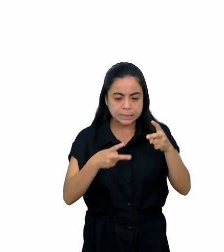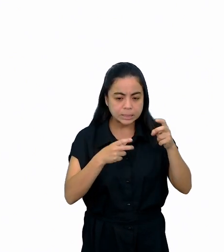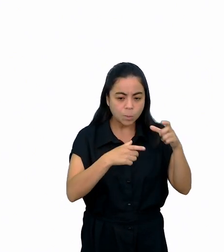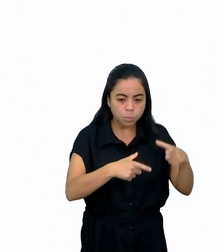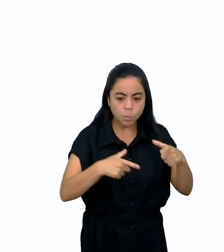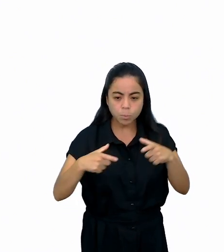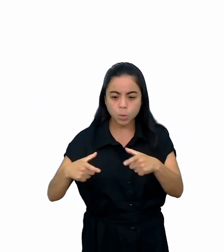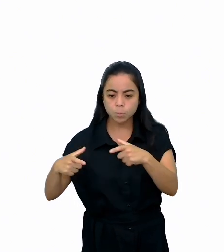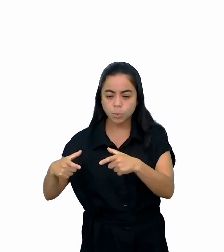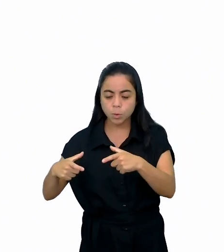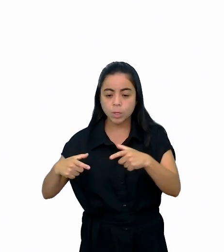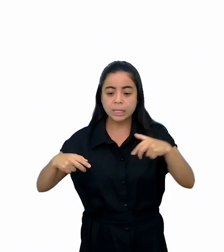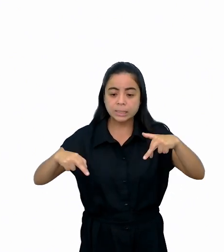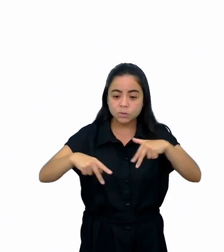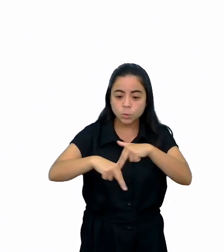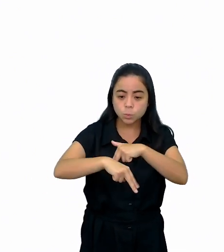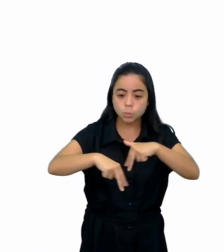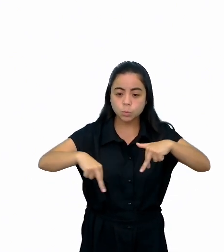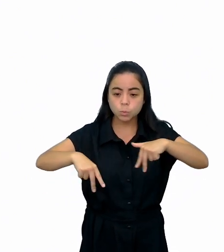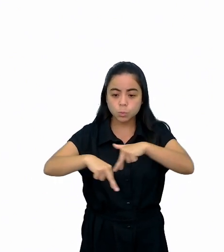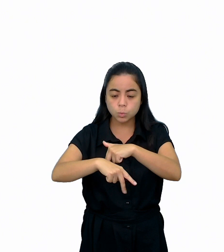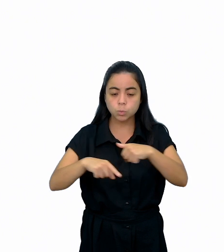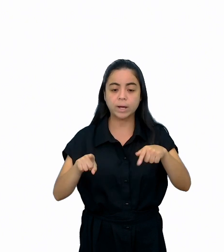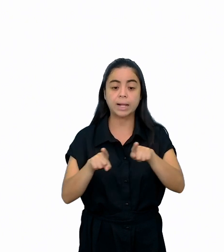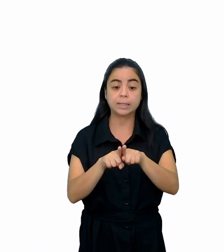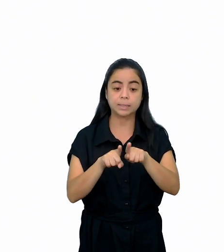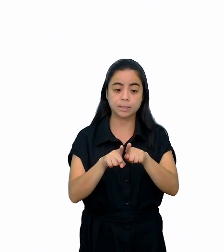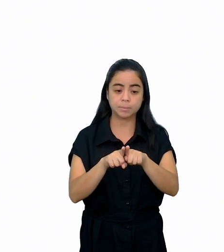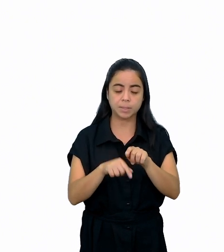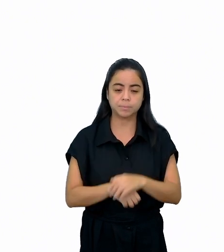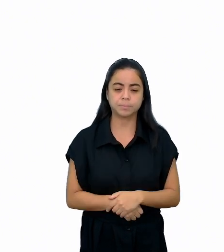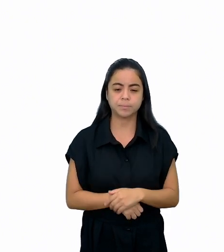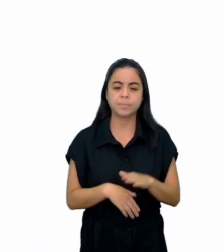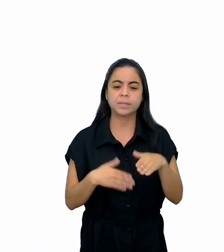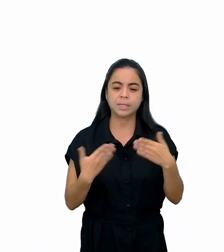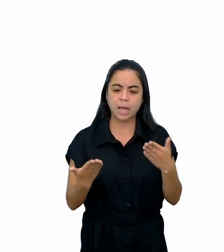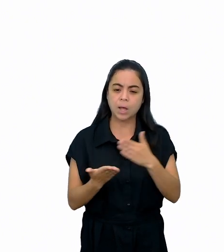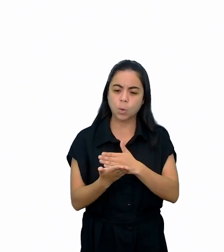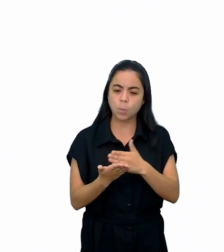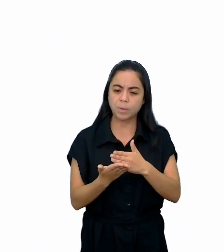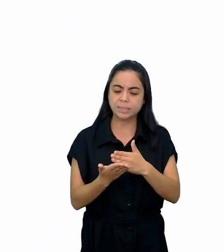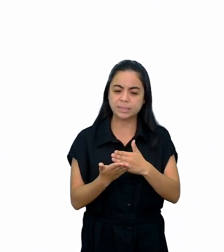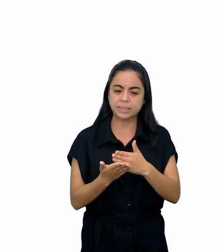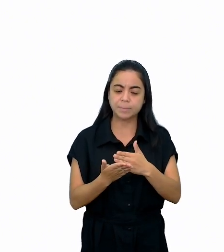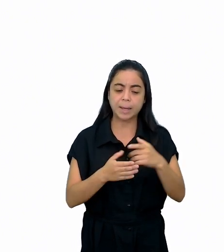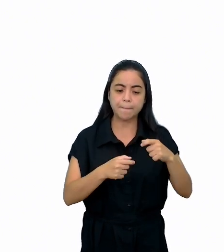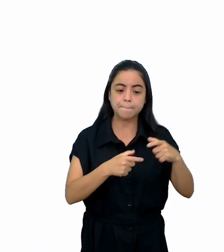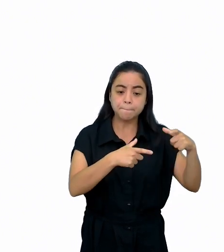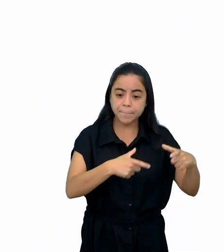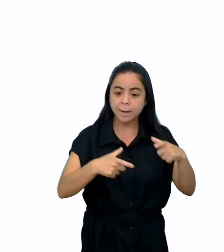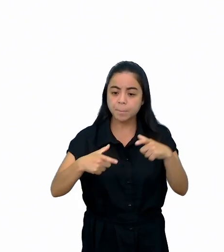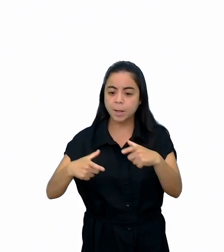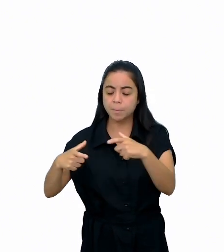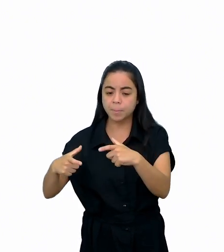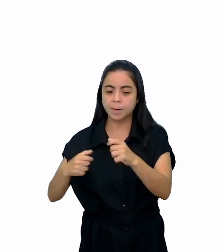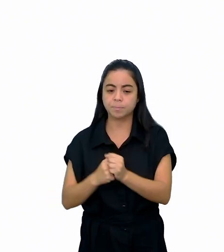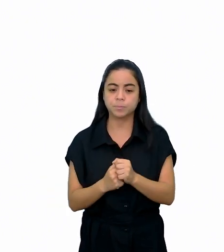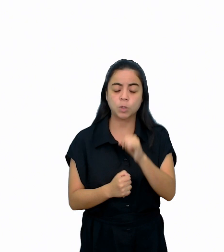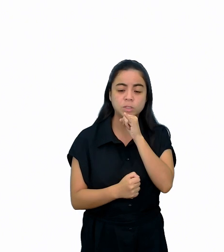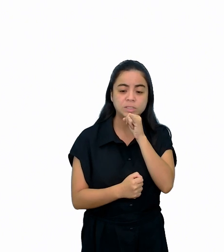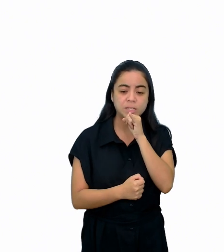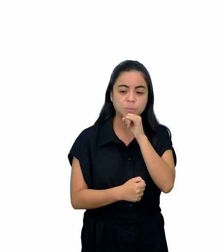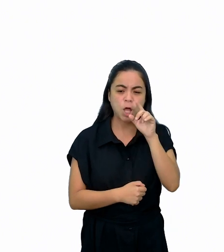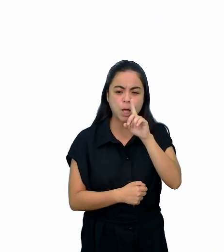e movimentação dos estudantes. E aí, a partir de coordenadas, né, como, por exemplo, à direita,